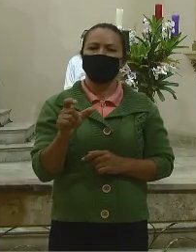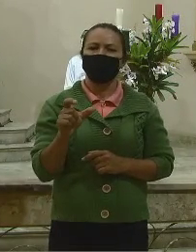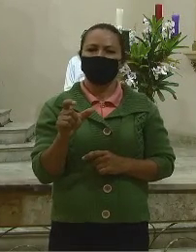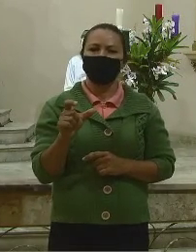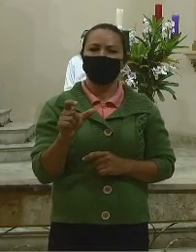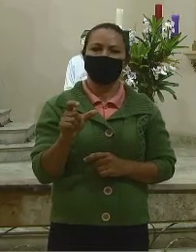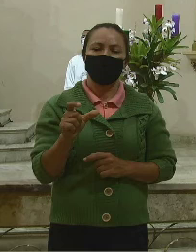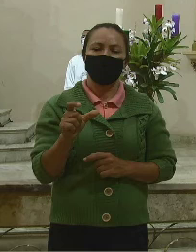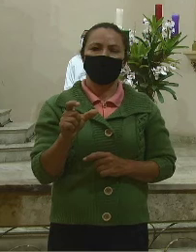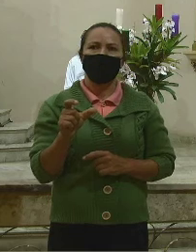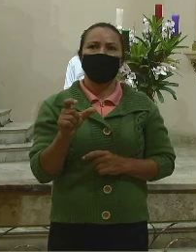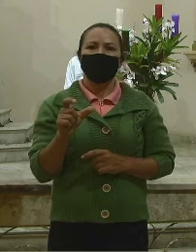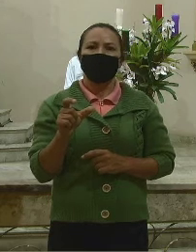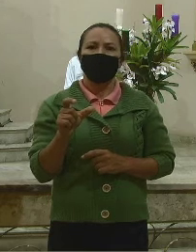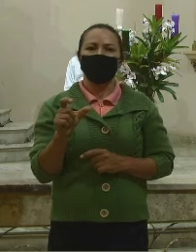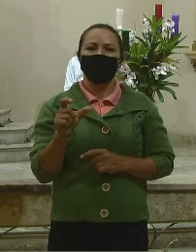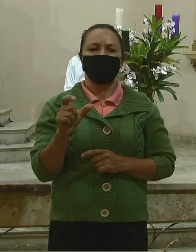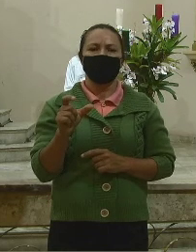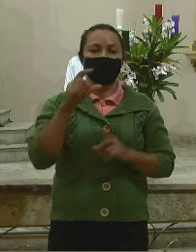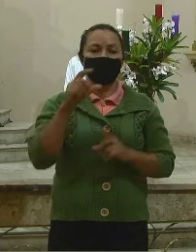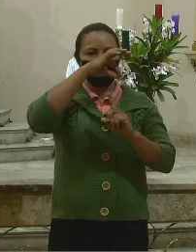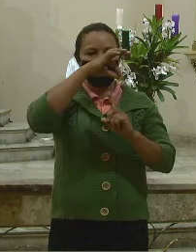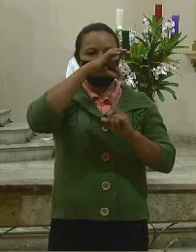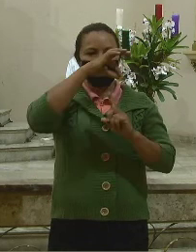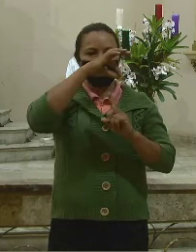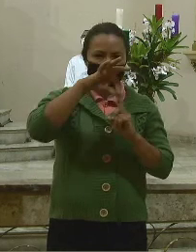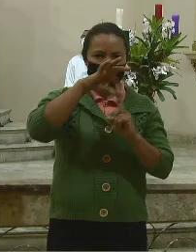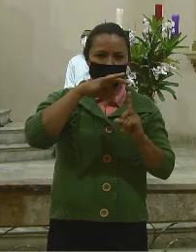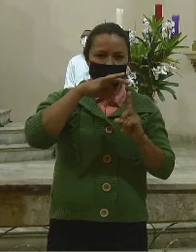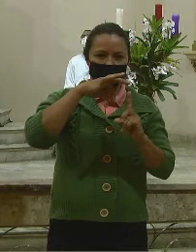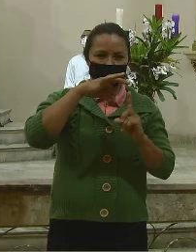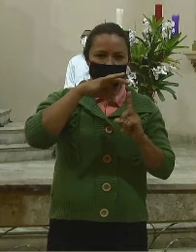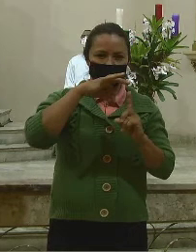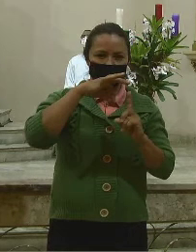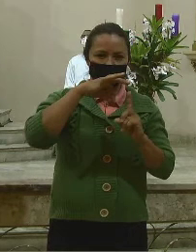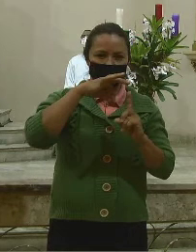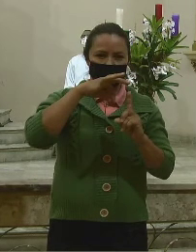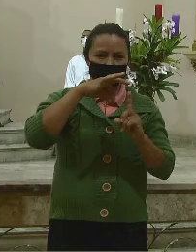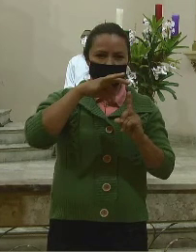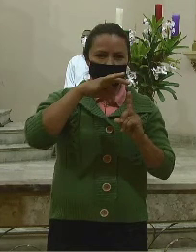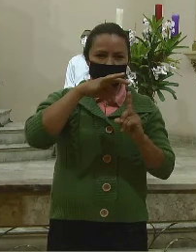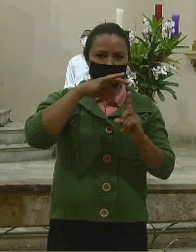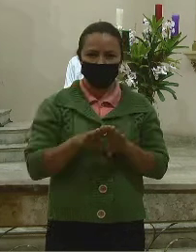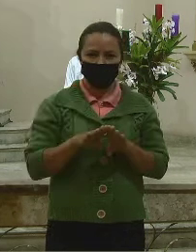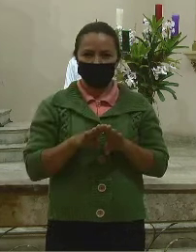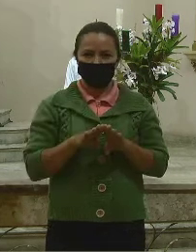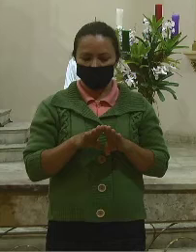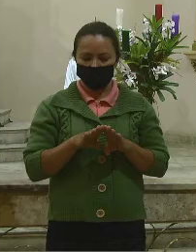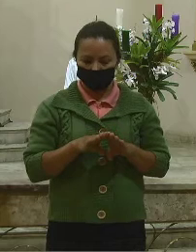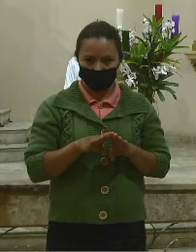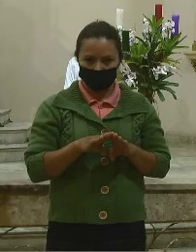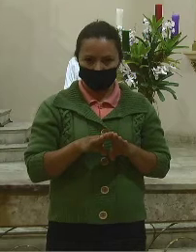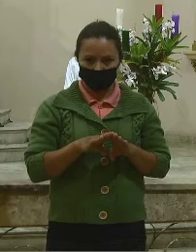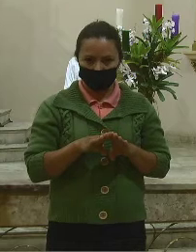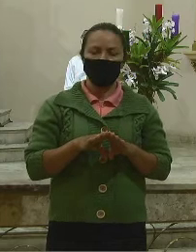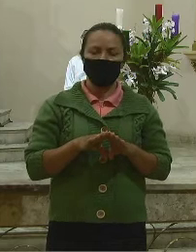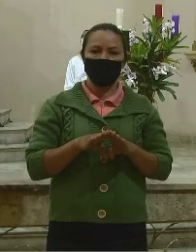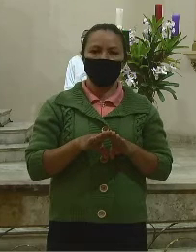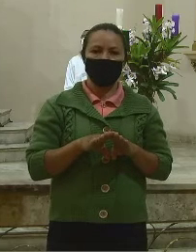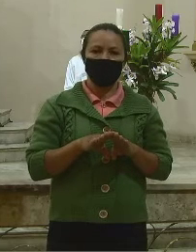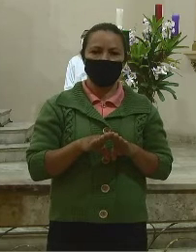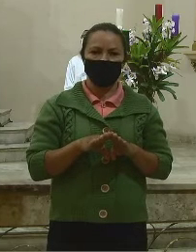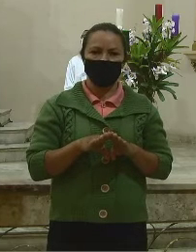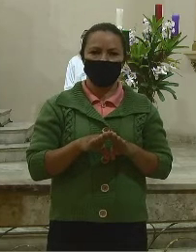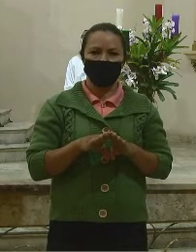alto coturno de santidade e do ínfimo testemunho e contra-testemunho, não